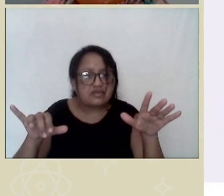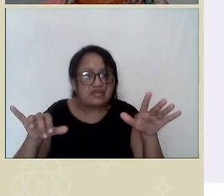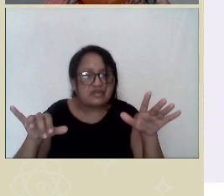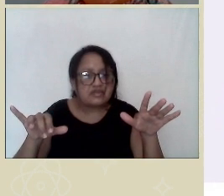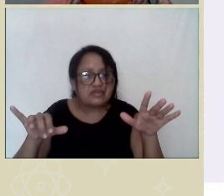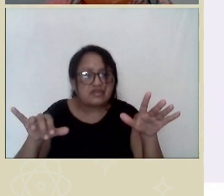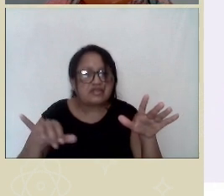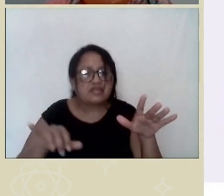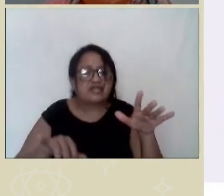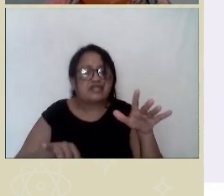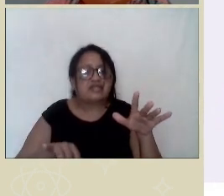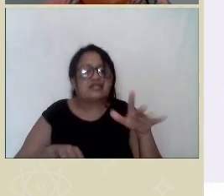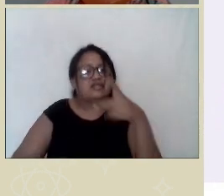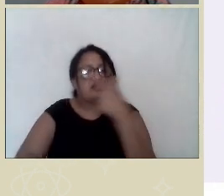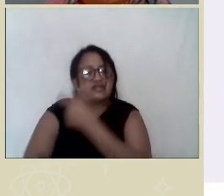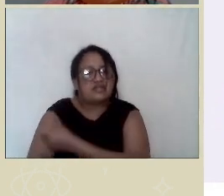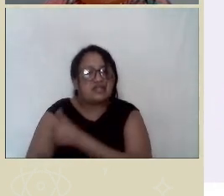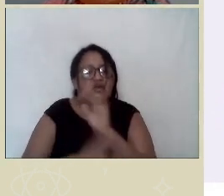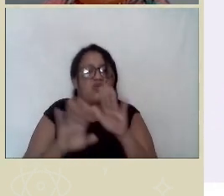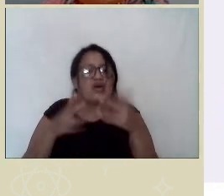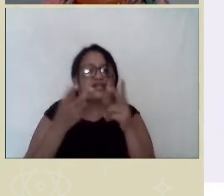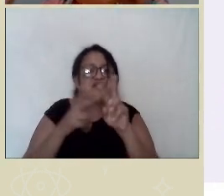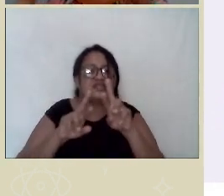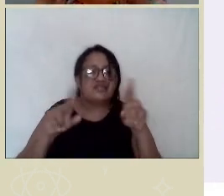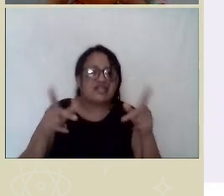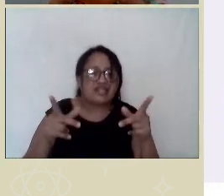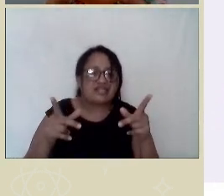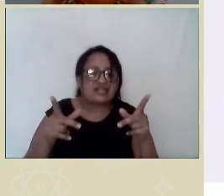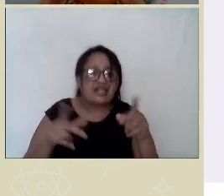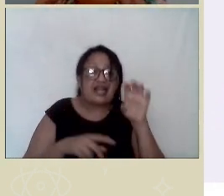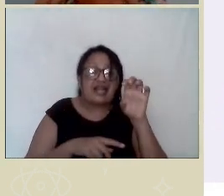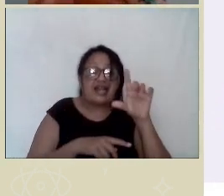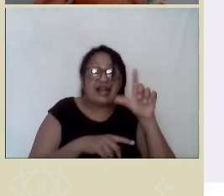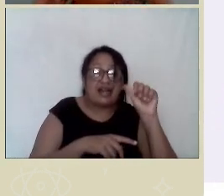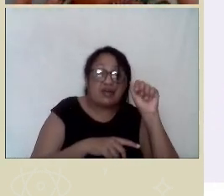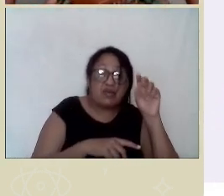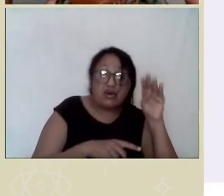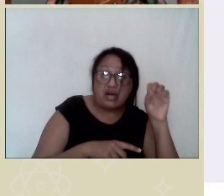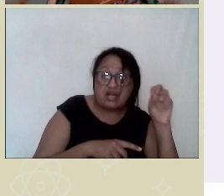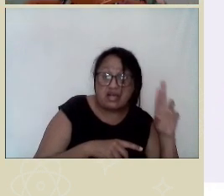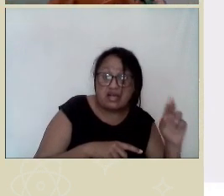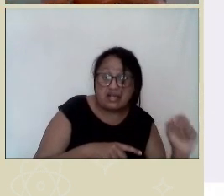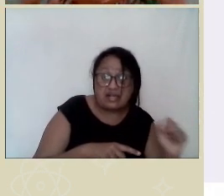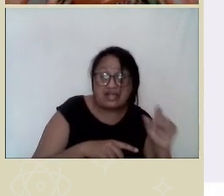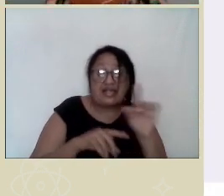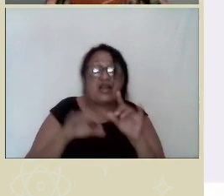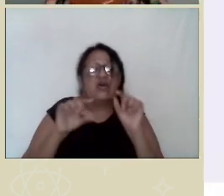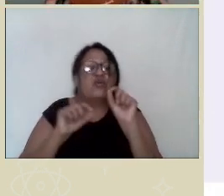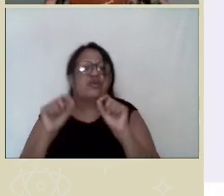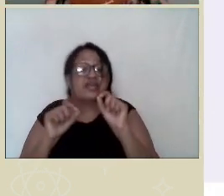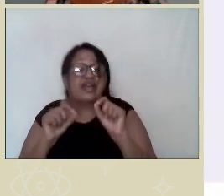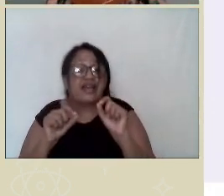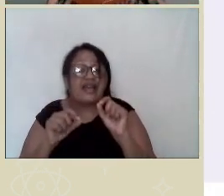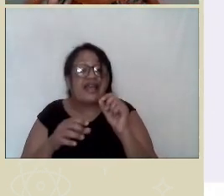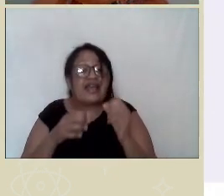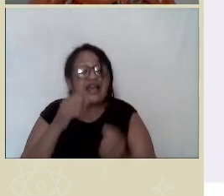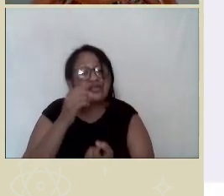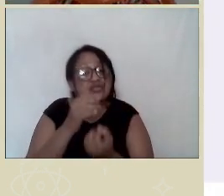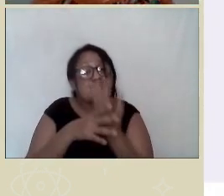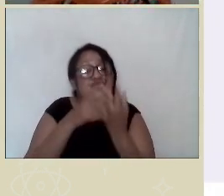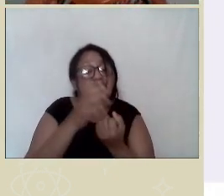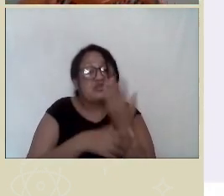implementar e elaborar né elaborar é um momento apenas desse desenho da construção dessas políticas